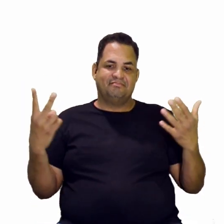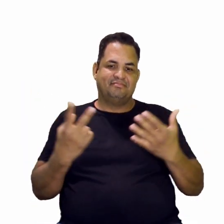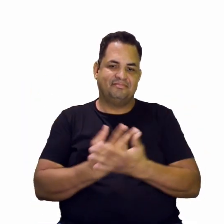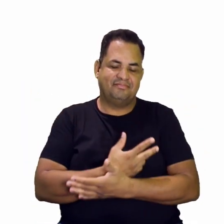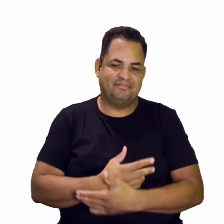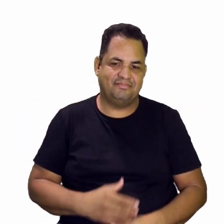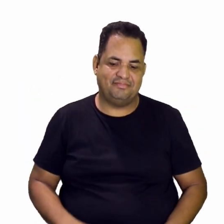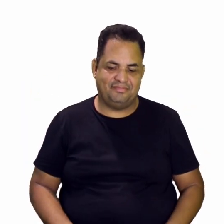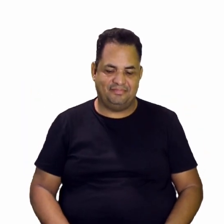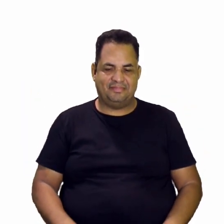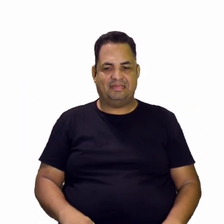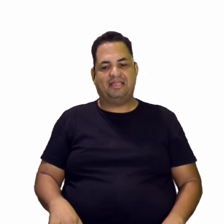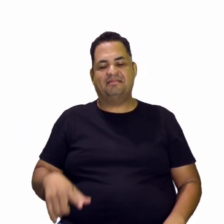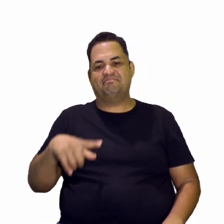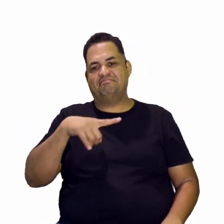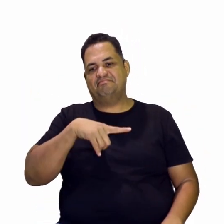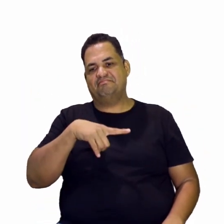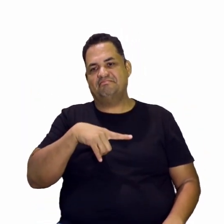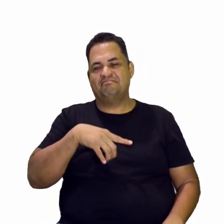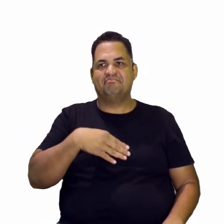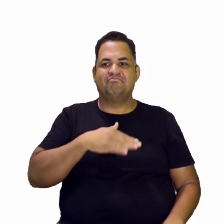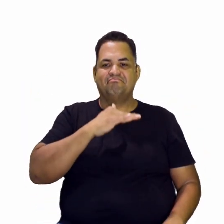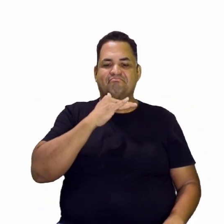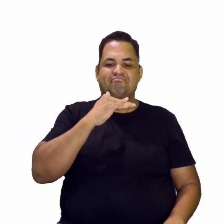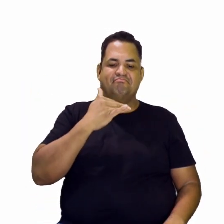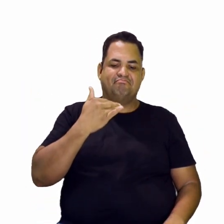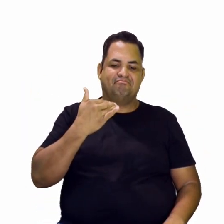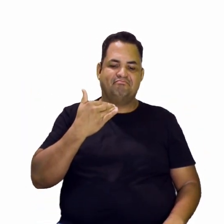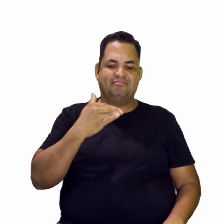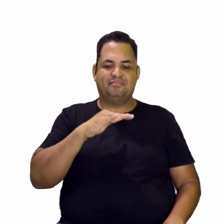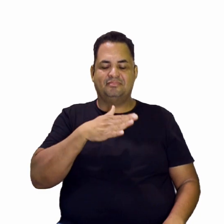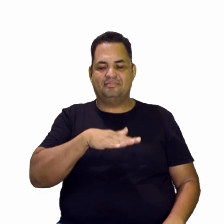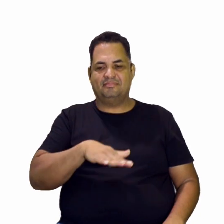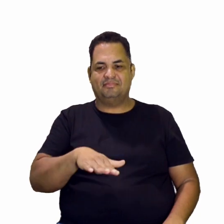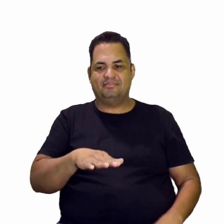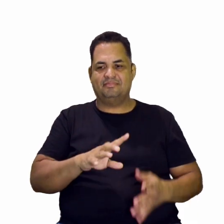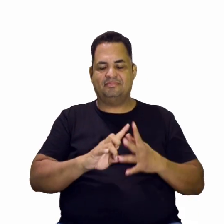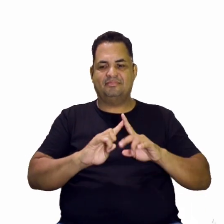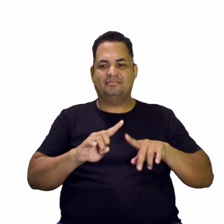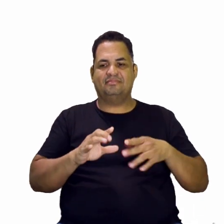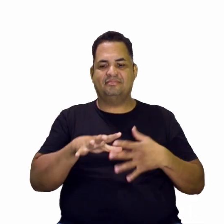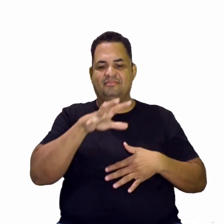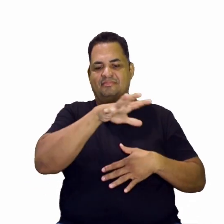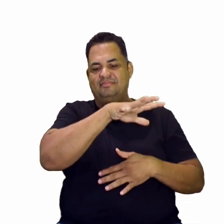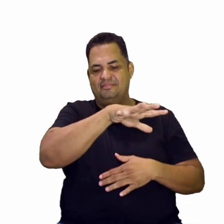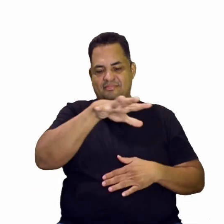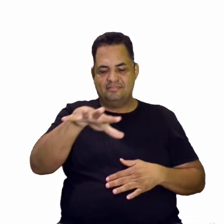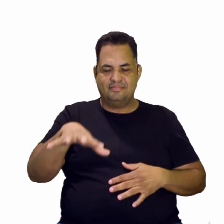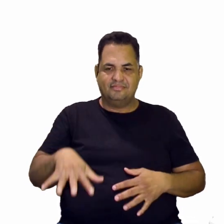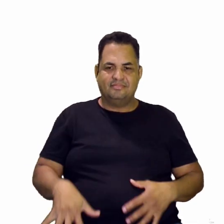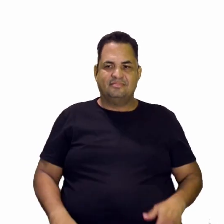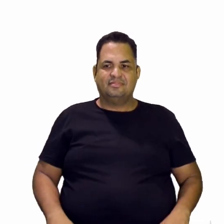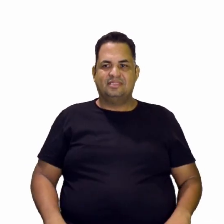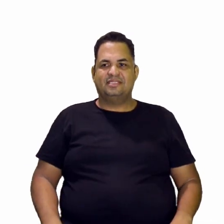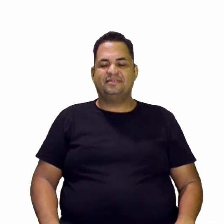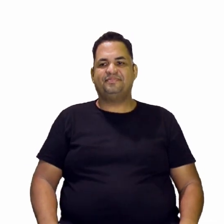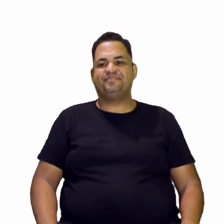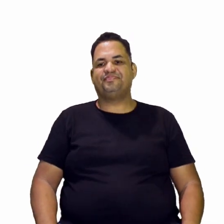aconteceram incidentes, né, gente, com crianças e tudo, mas é mais por uma questão territorialista, né?